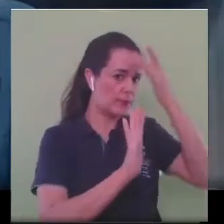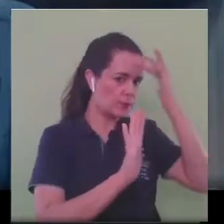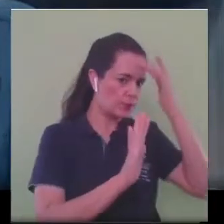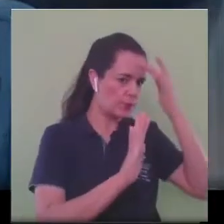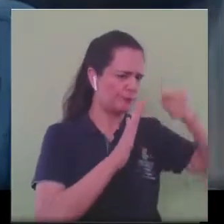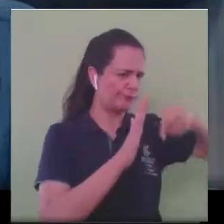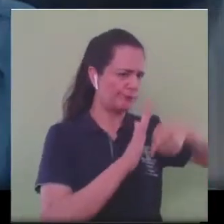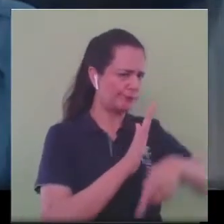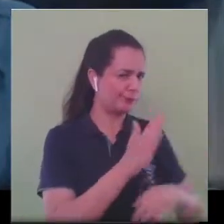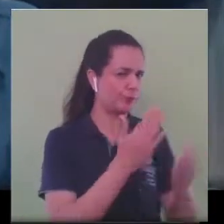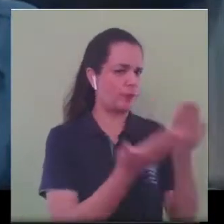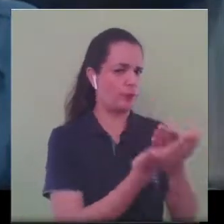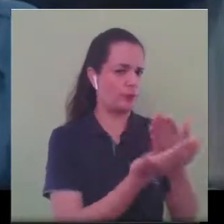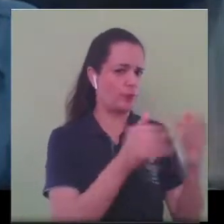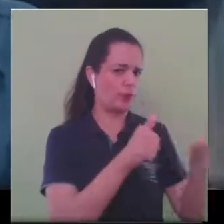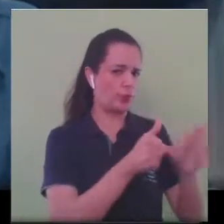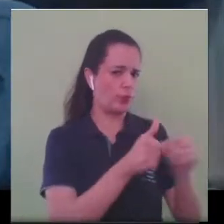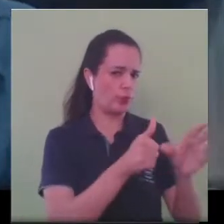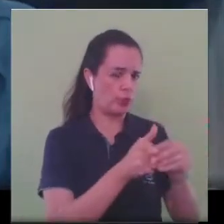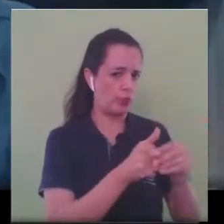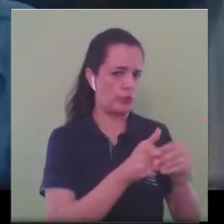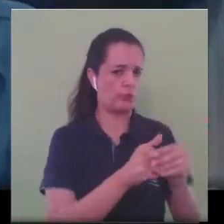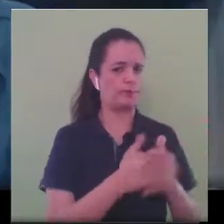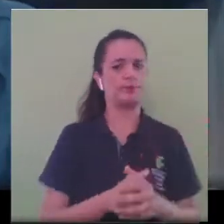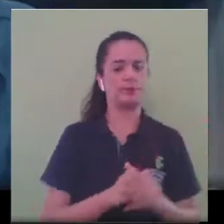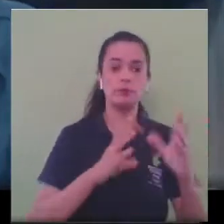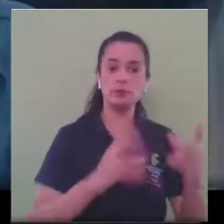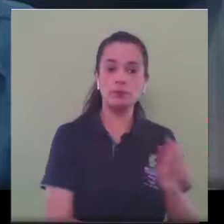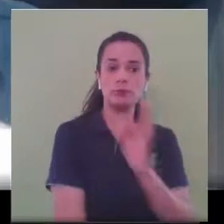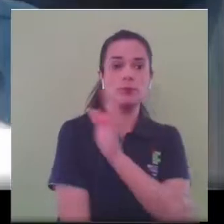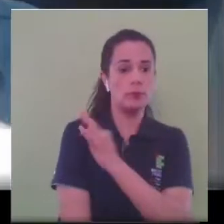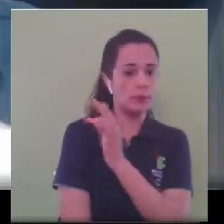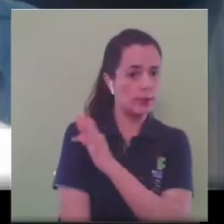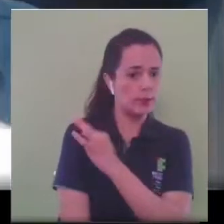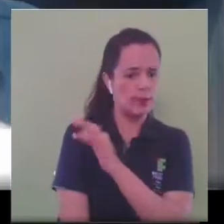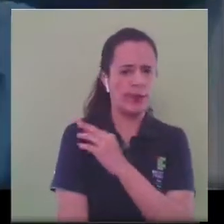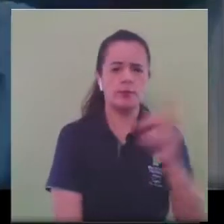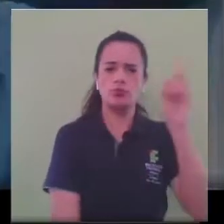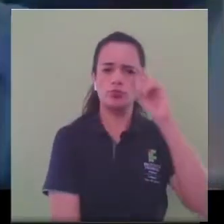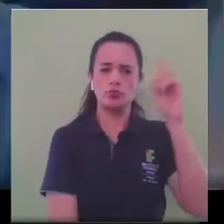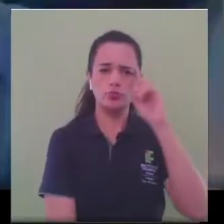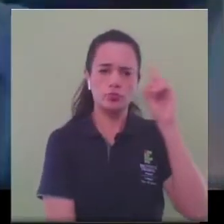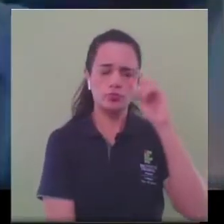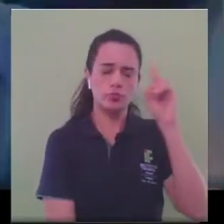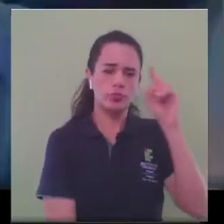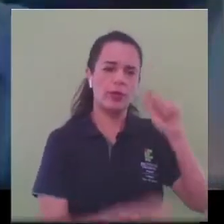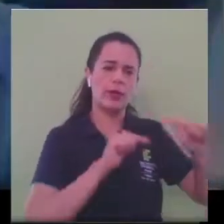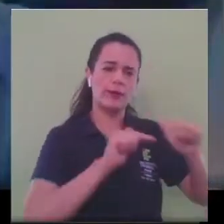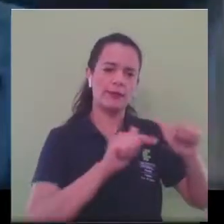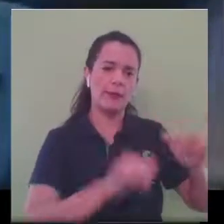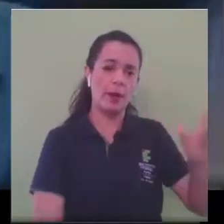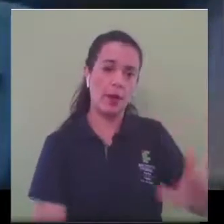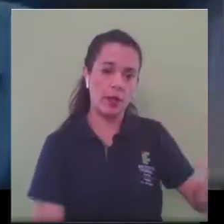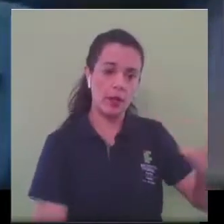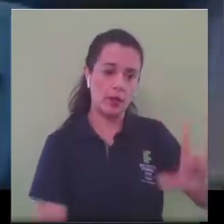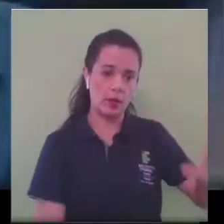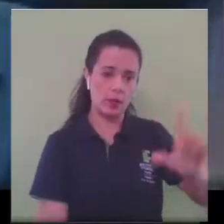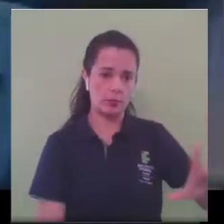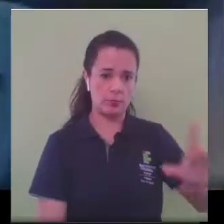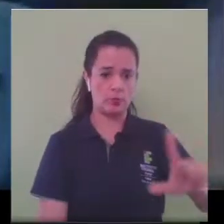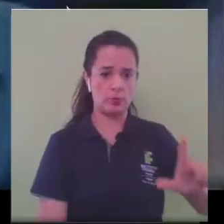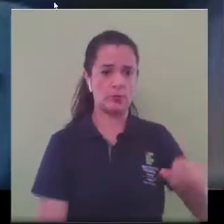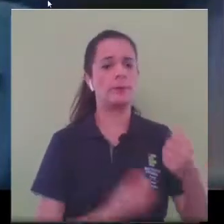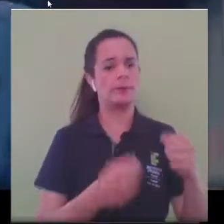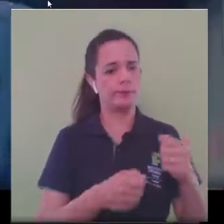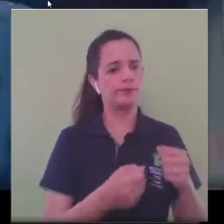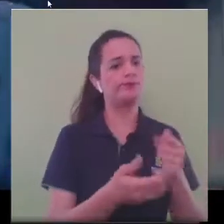respeito a todos os que são técnicos, né, que trabalham diariamente, né, com a literatura, nós devemos procurar justamente esses textos